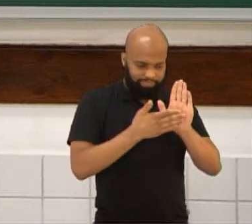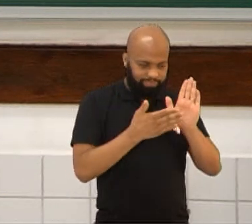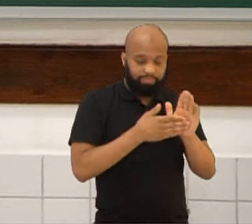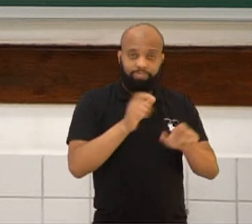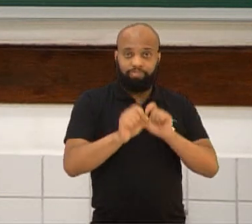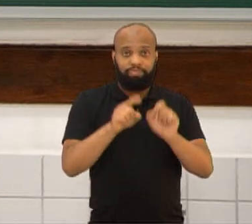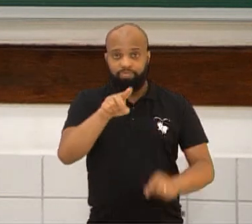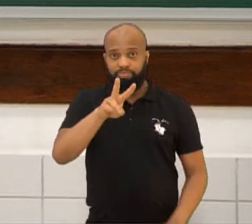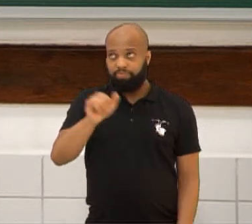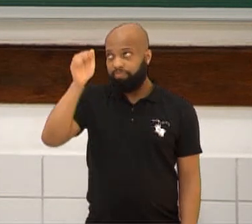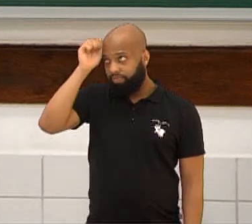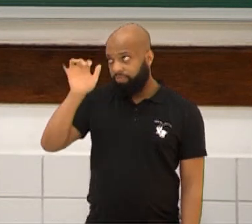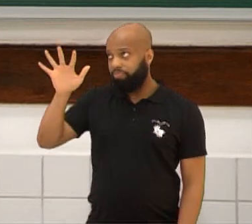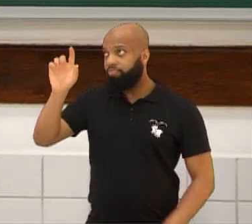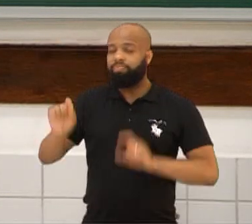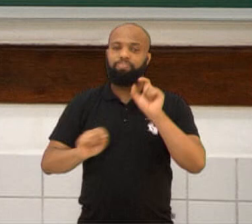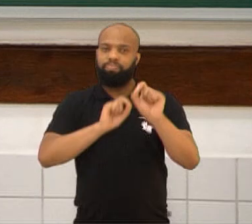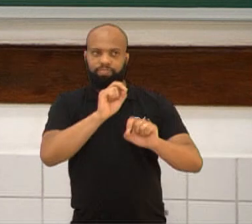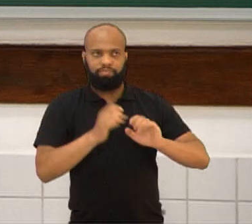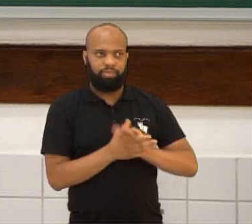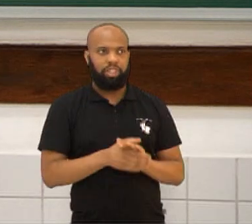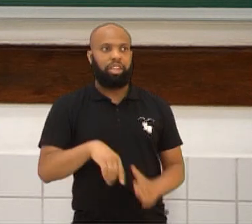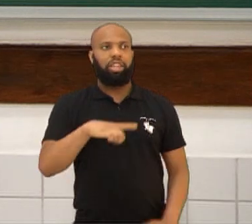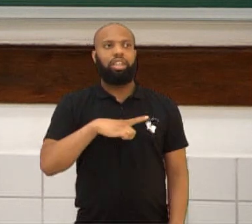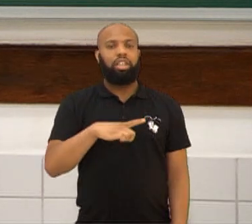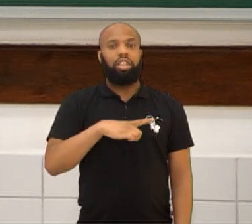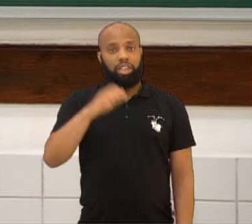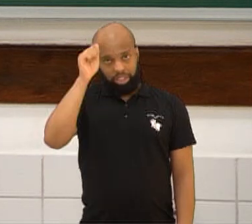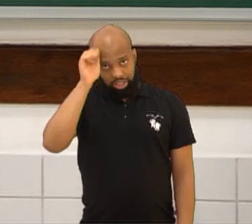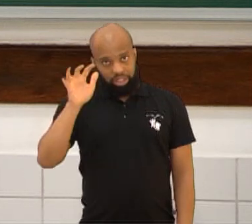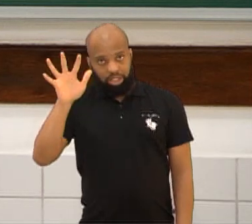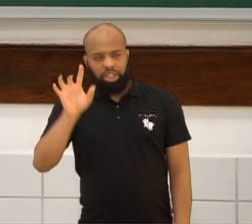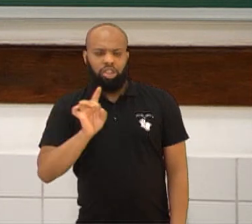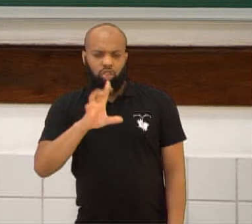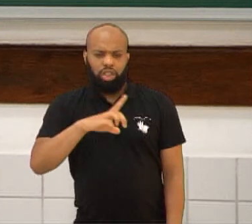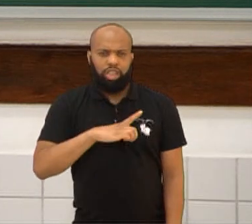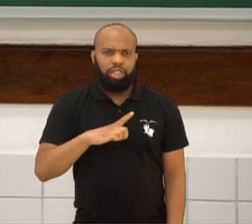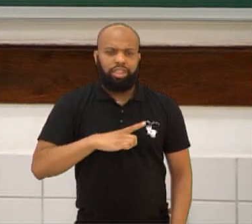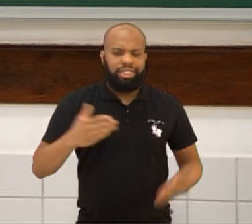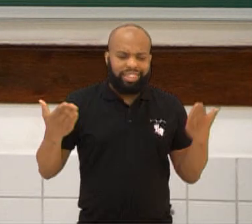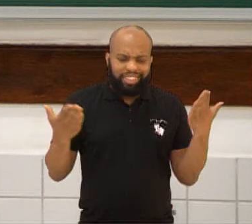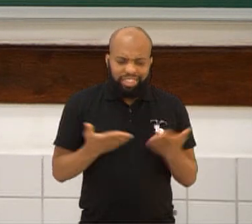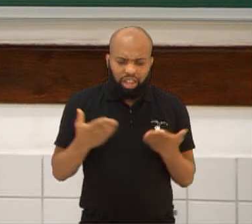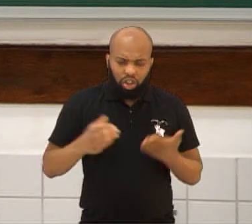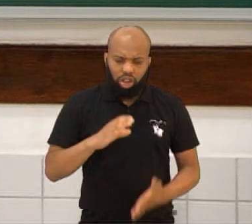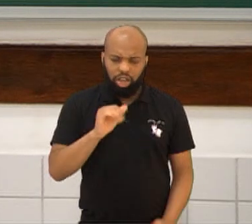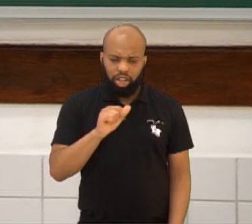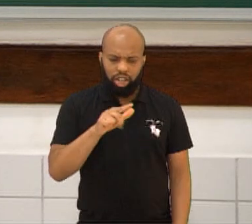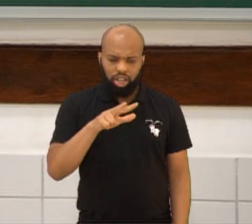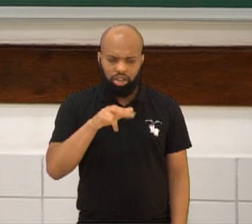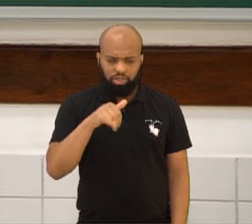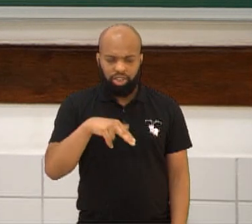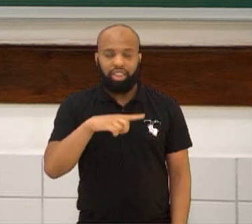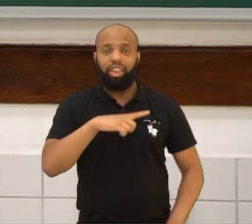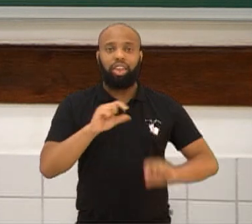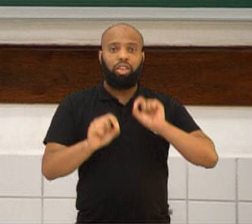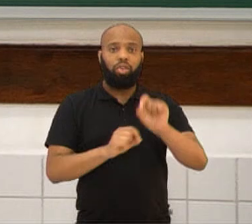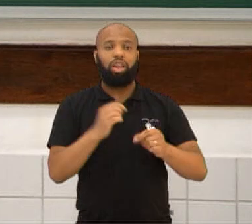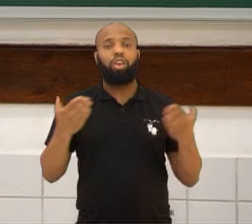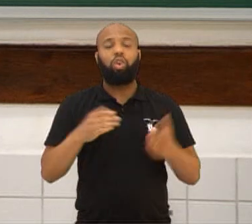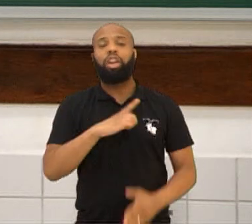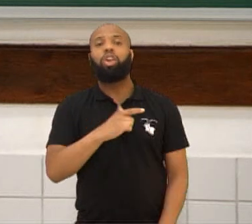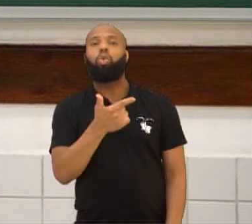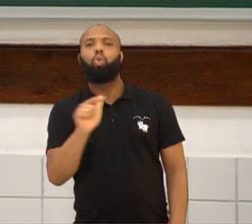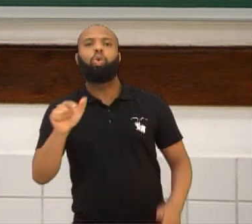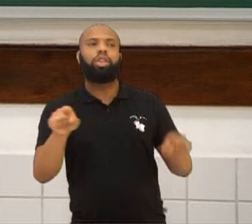é imaginar que, ao invés de termos somente o Calvin na tirinha, nós tivéssemos o Calvin e o